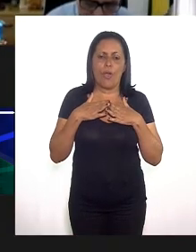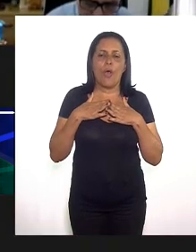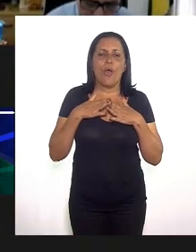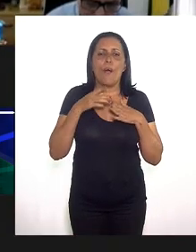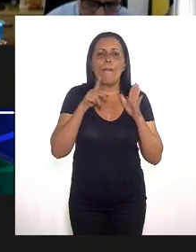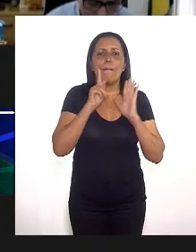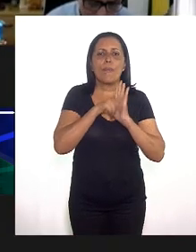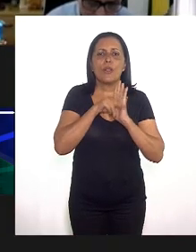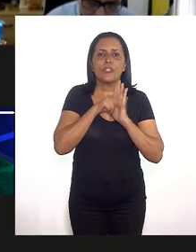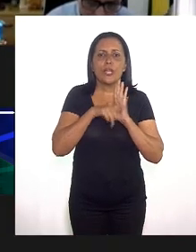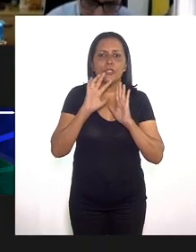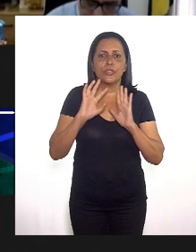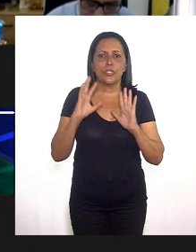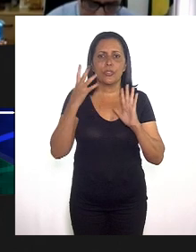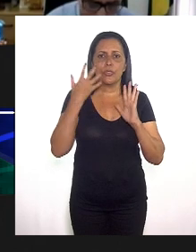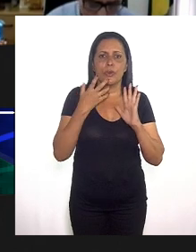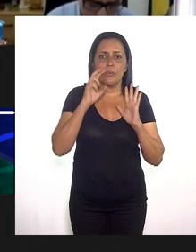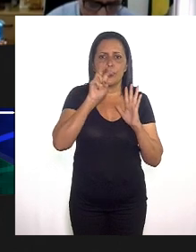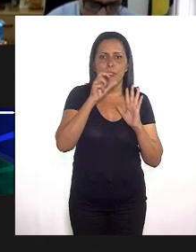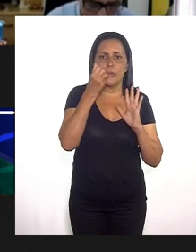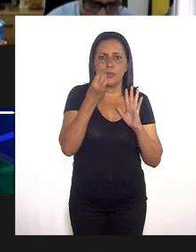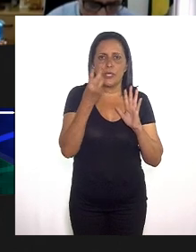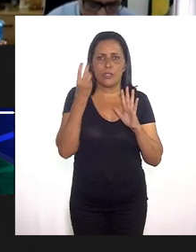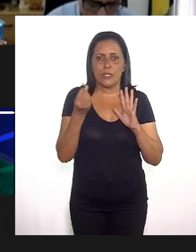resolução 533 de 2021.